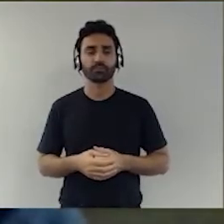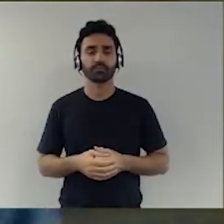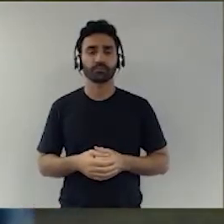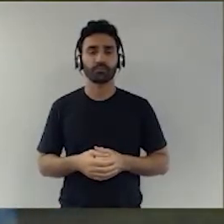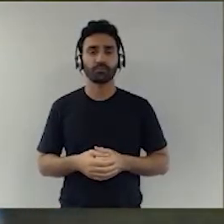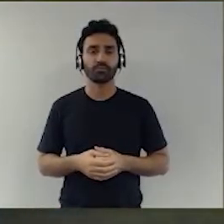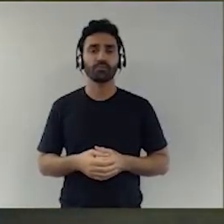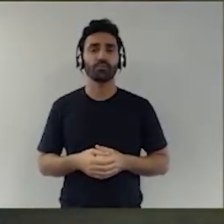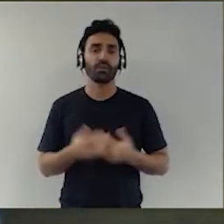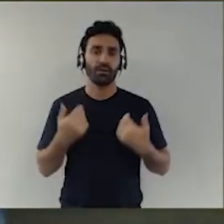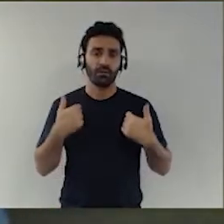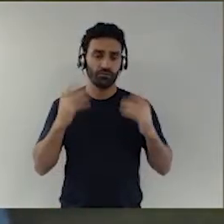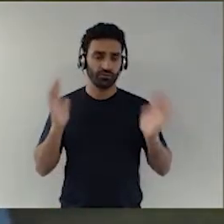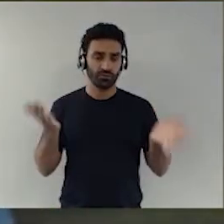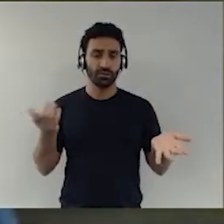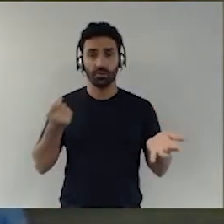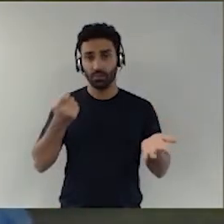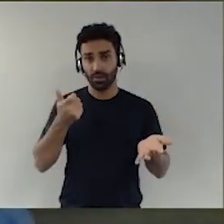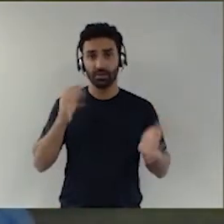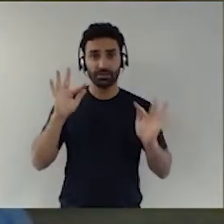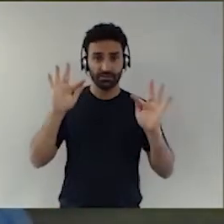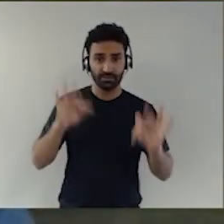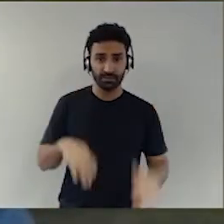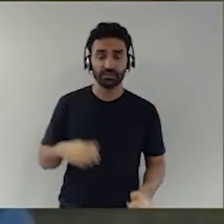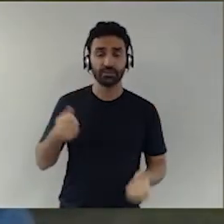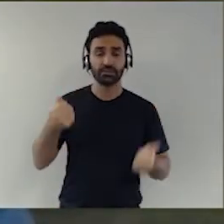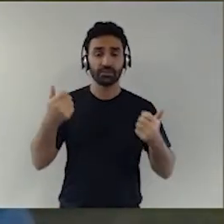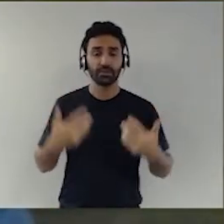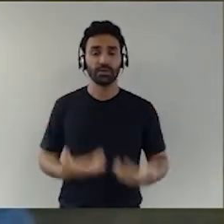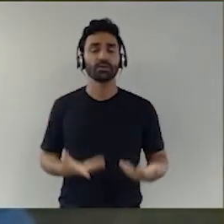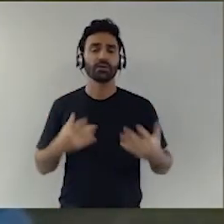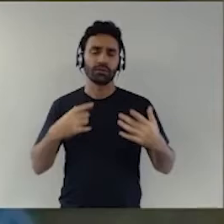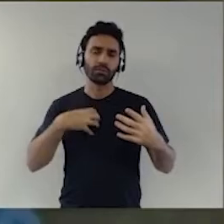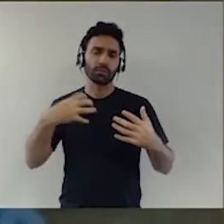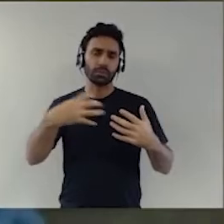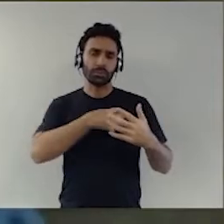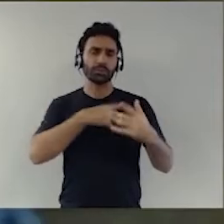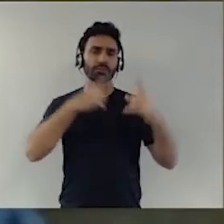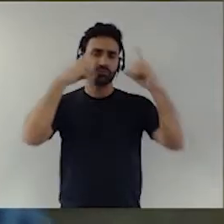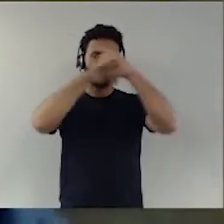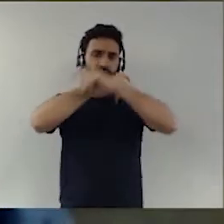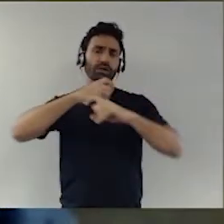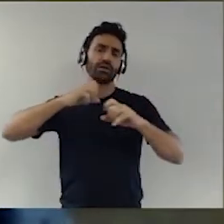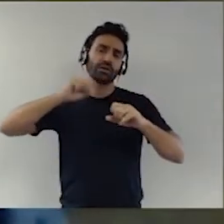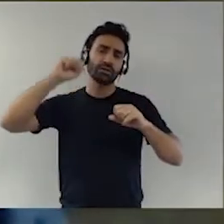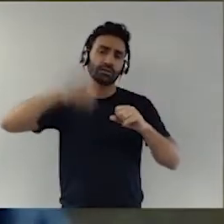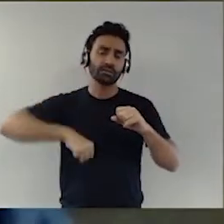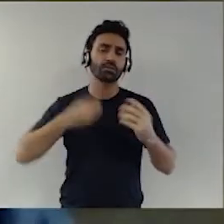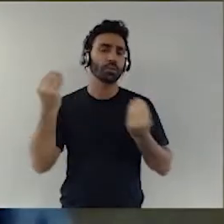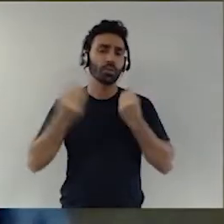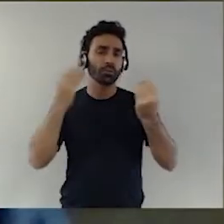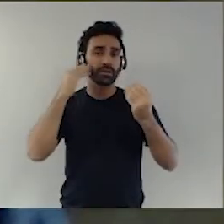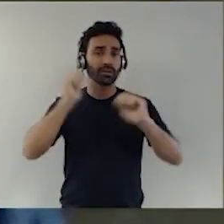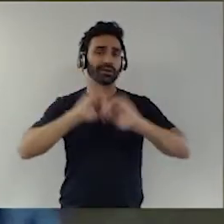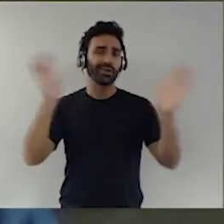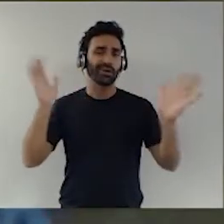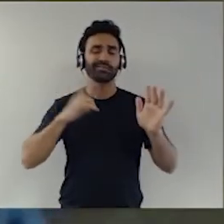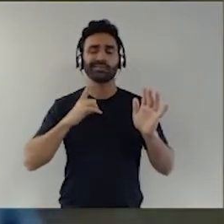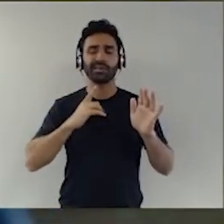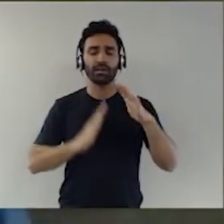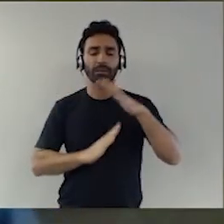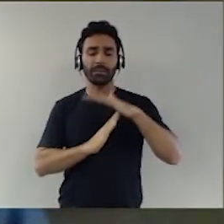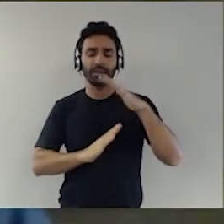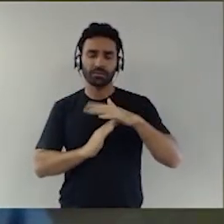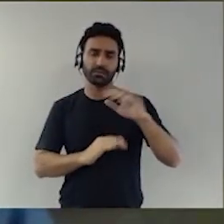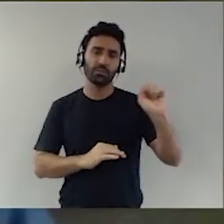linha rapidamente, já estou aqui nos meus últimos minutos, é uma dificuldade grande para a gente, entendemos que essa limitação tem que